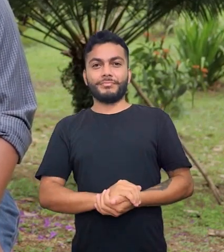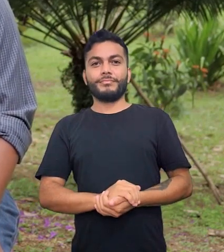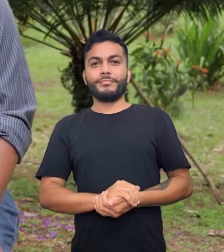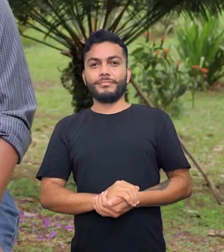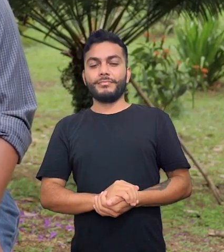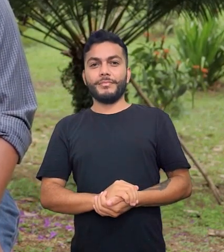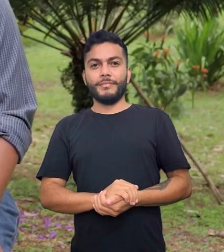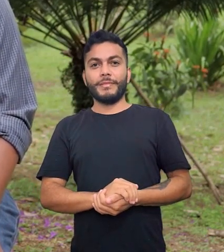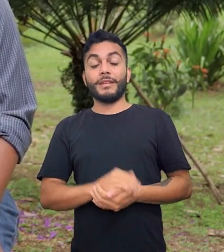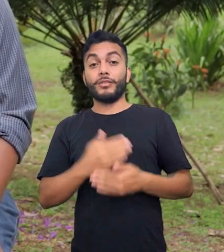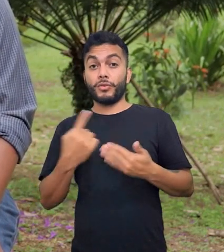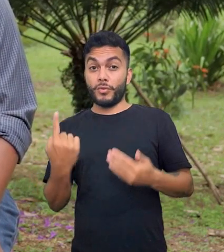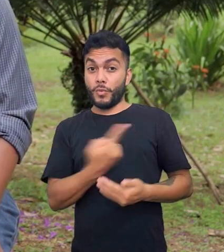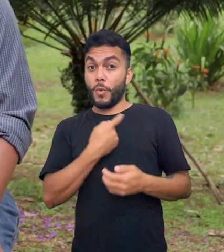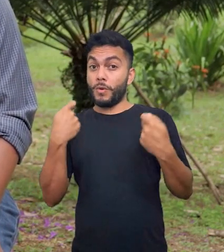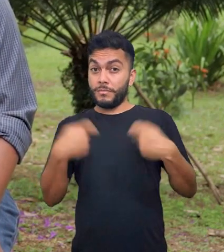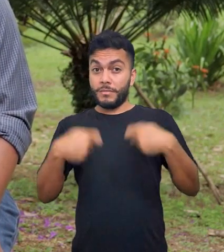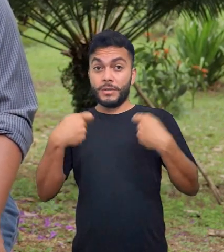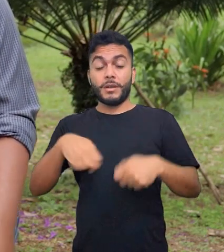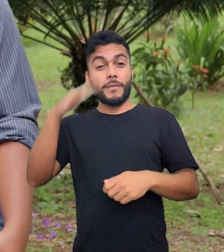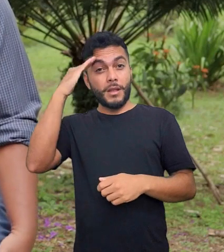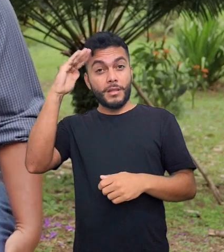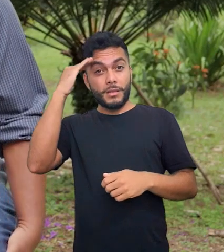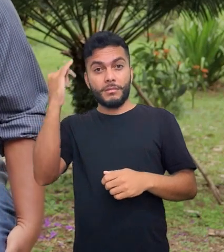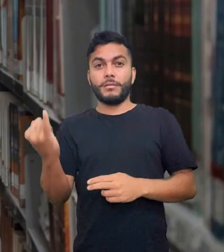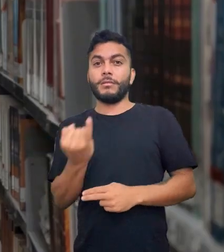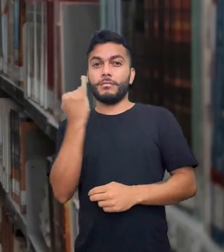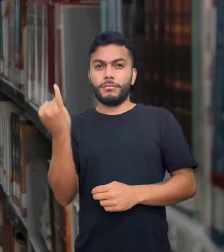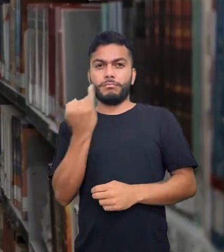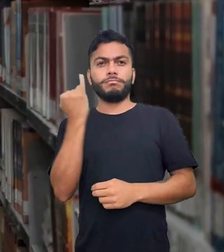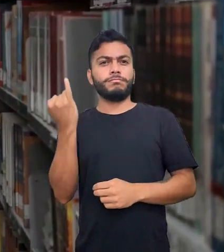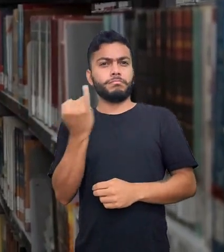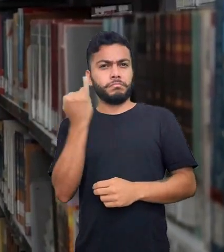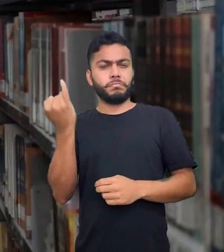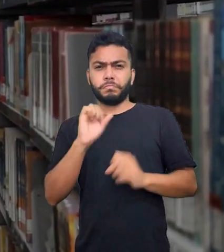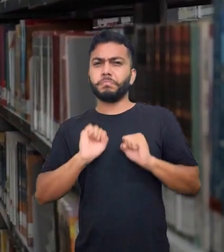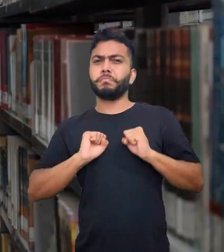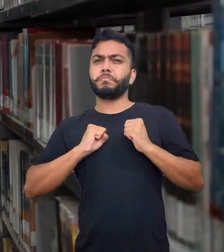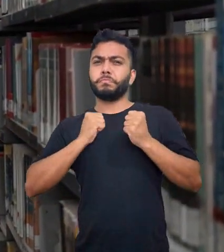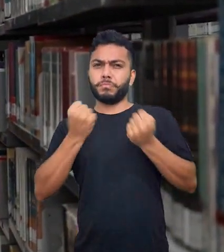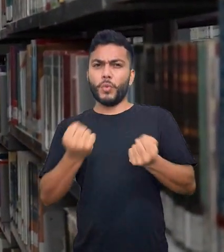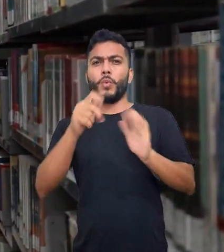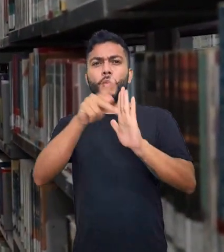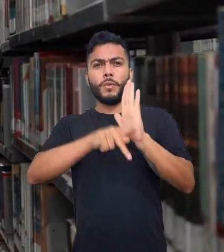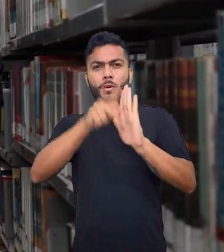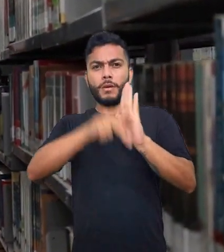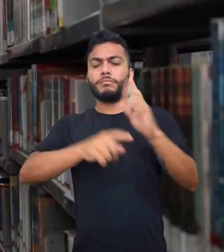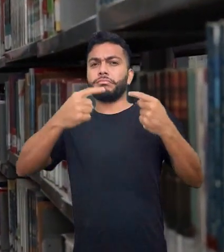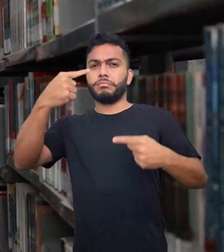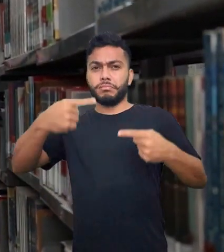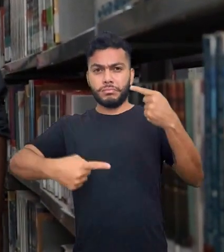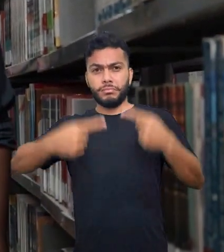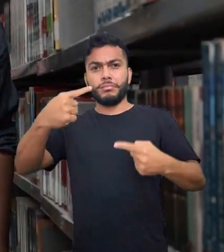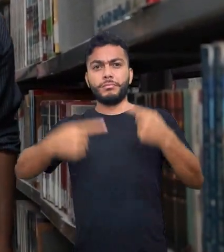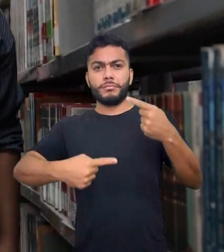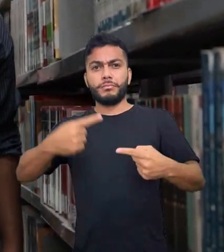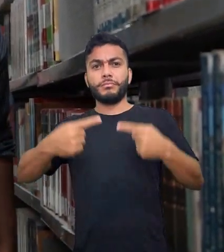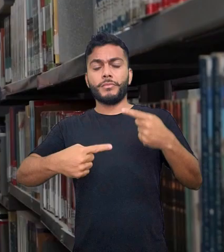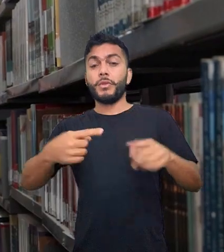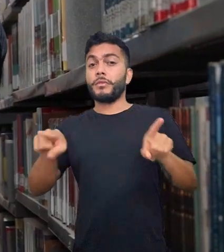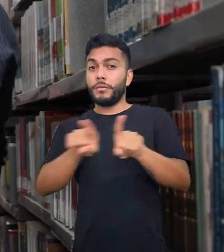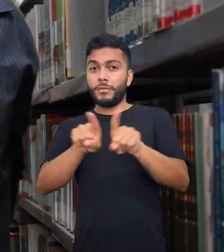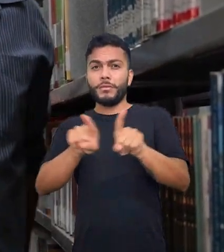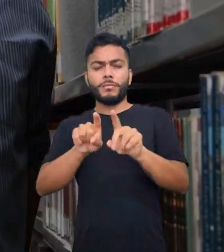defender esse projeto, essa política de Estado, e defender a universidade pública como esse espaço de transformação